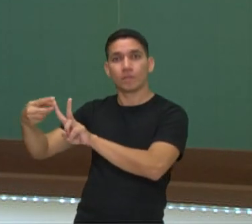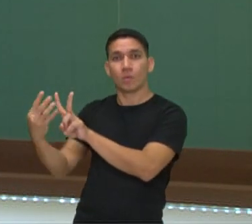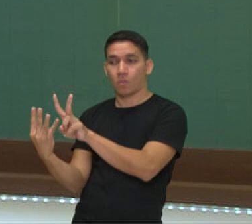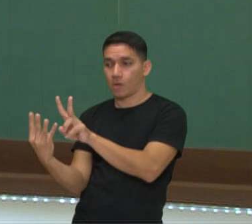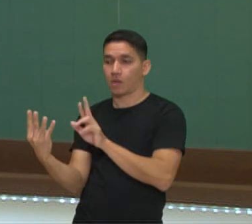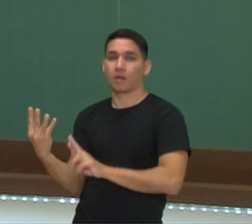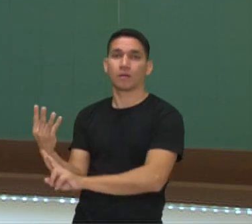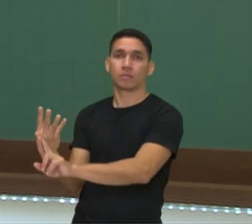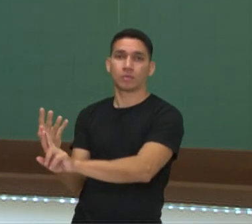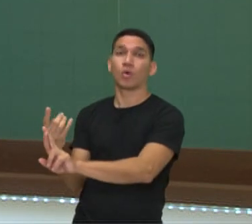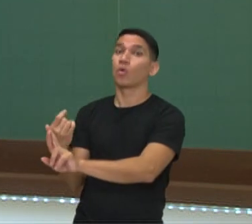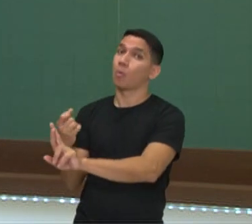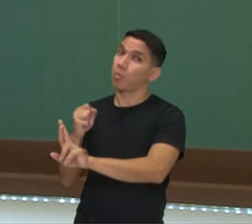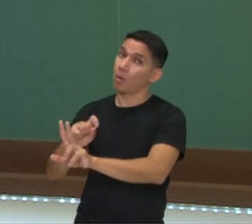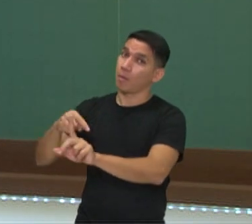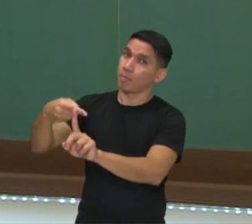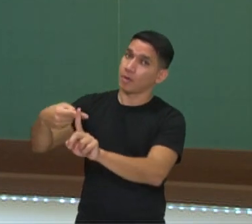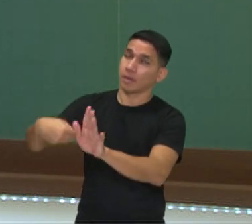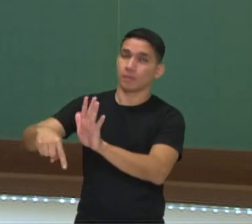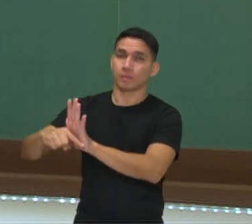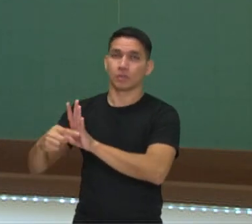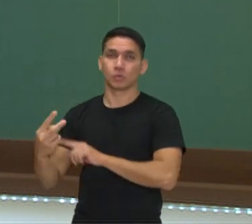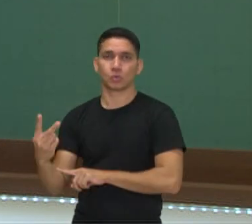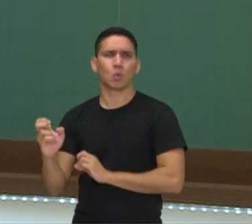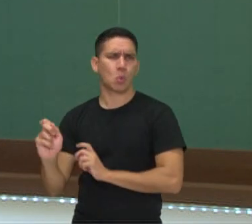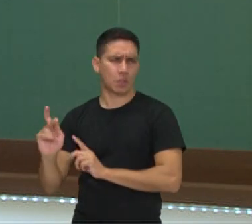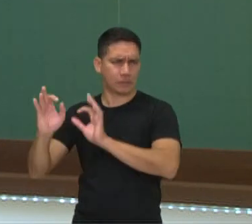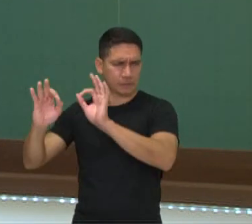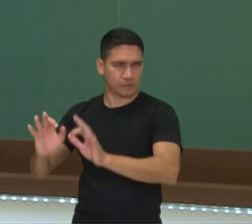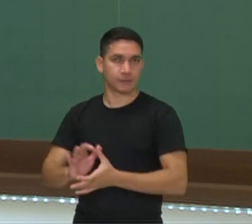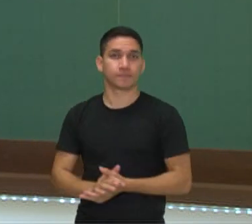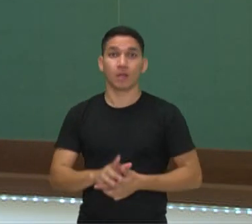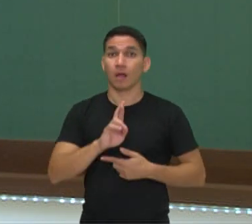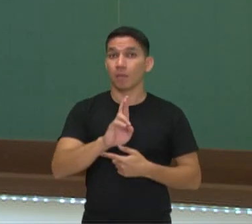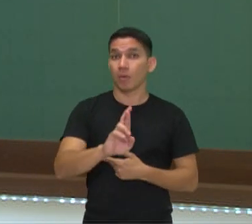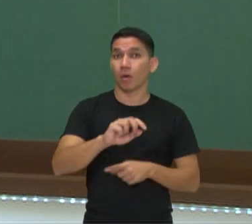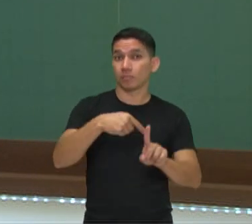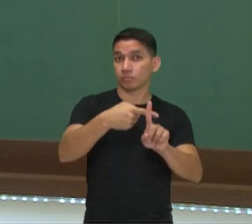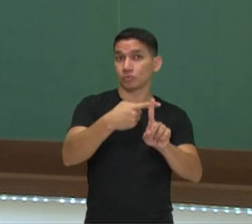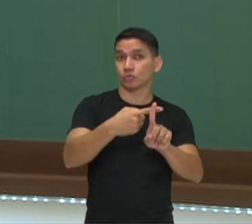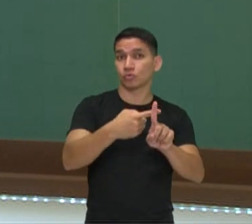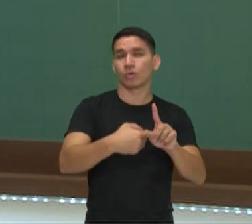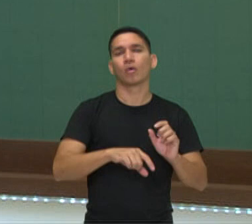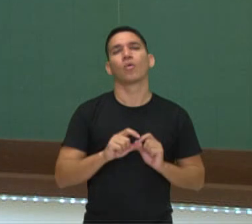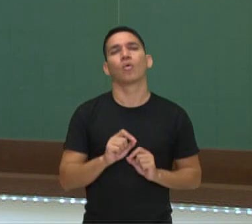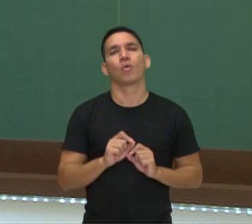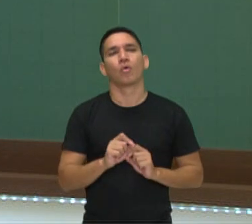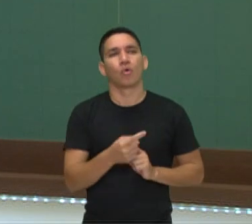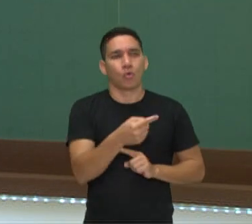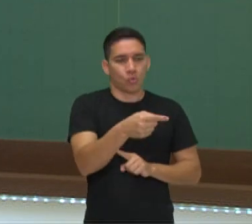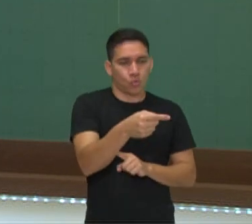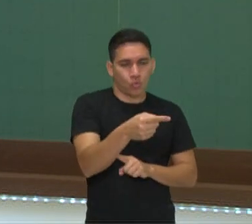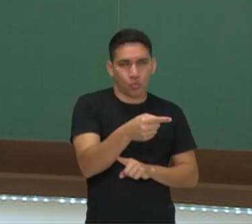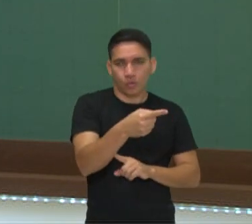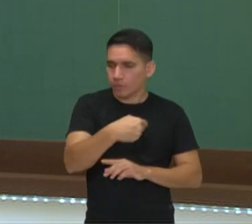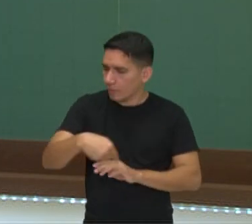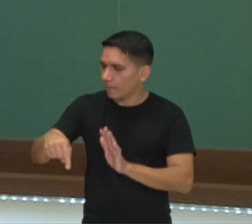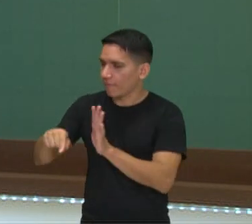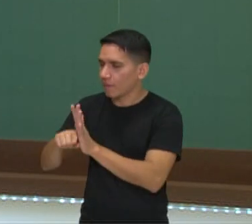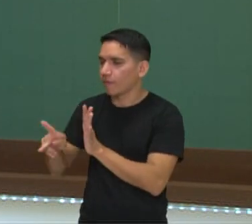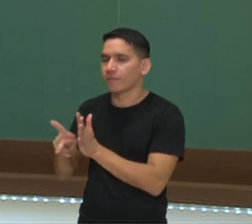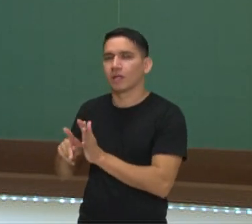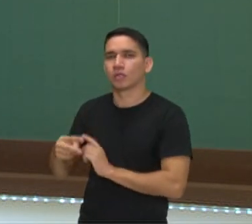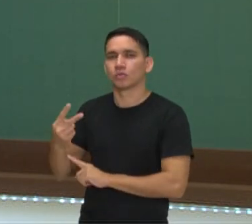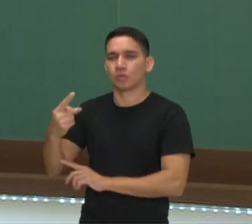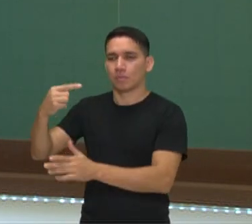de 4, mais e menos 2 dá certo. A resposta positiva, o 1 passa diminuindo, 2 menos 1,